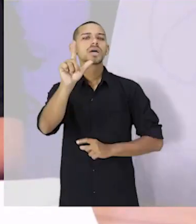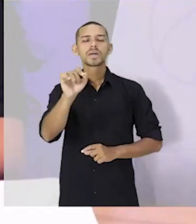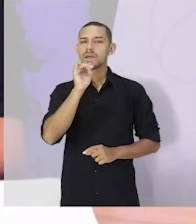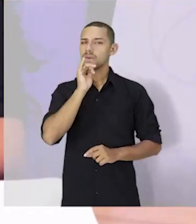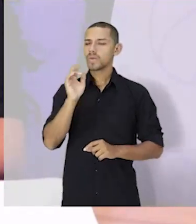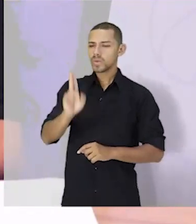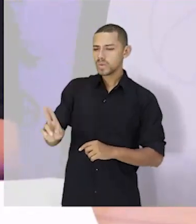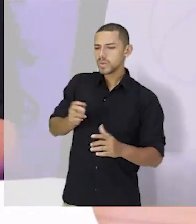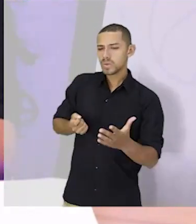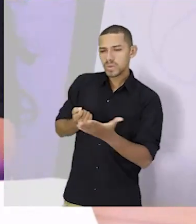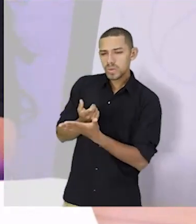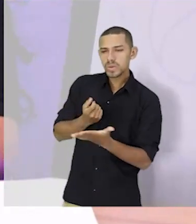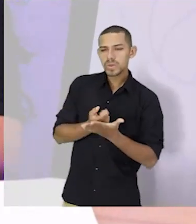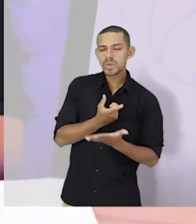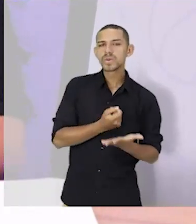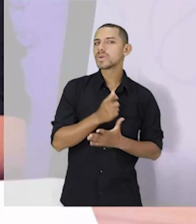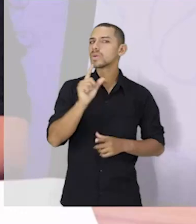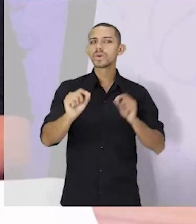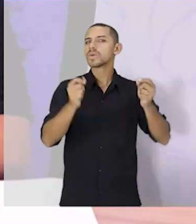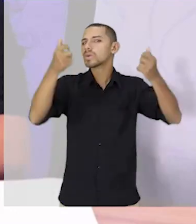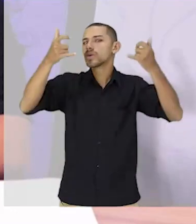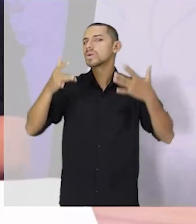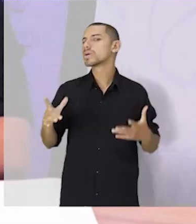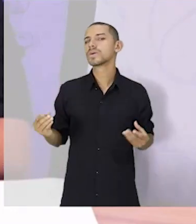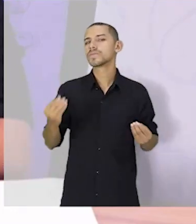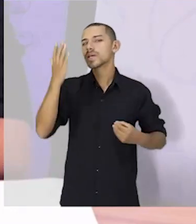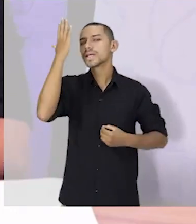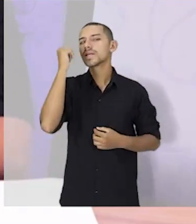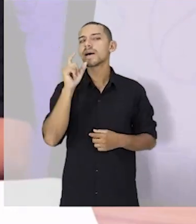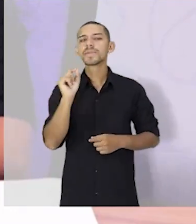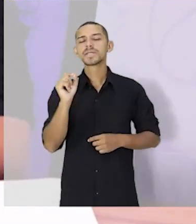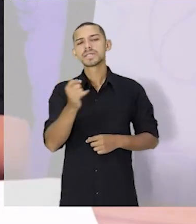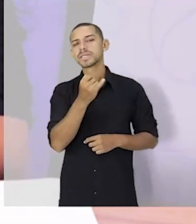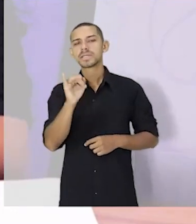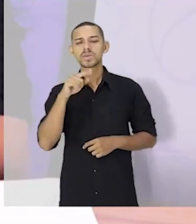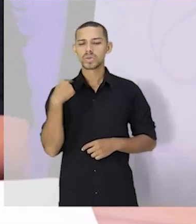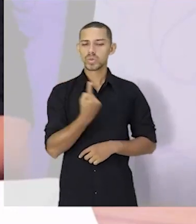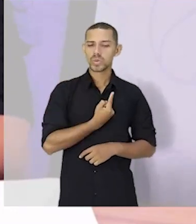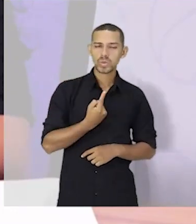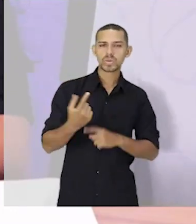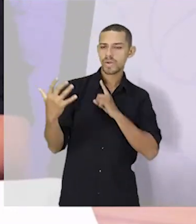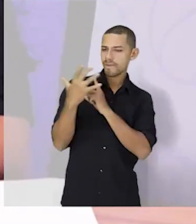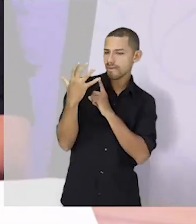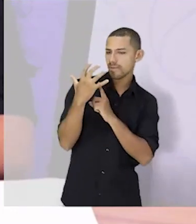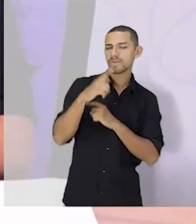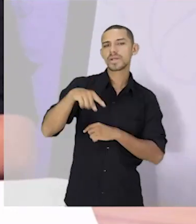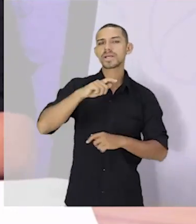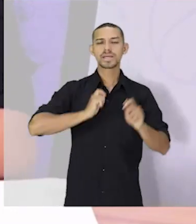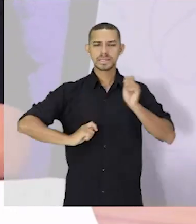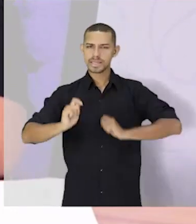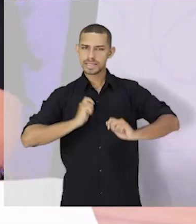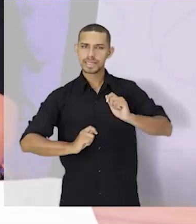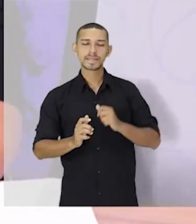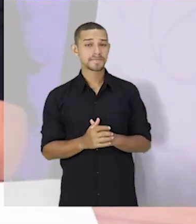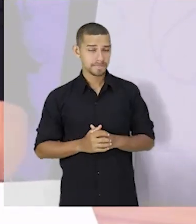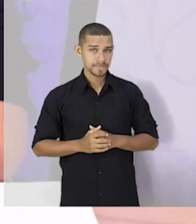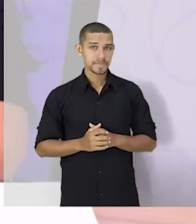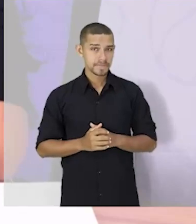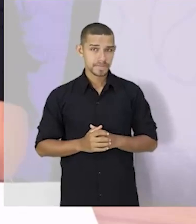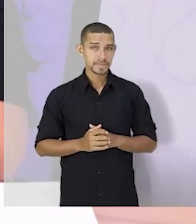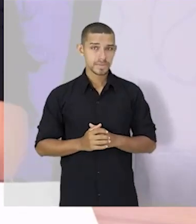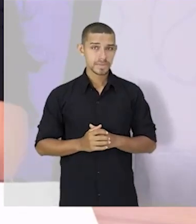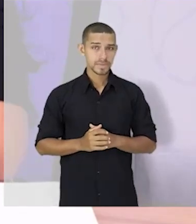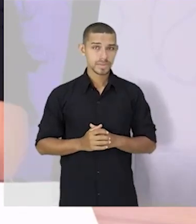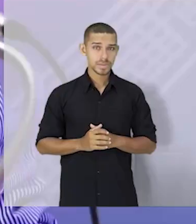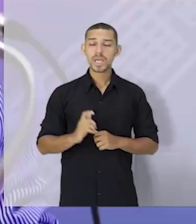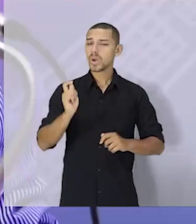consumismo, Celi, conta pra gente como que a gente faz para saber que a gente está consumindo, influenciado pela ansiedade. Tá.